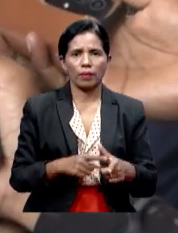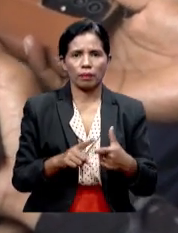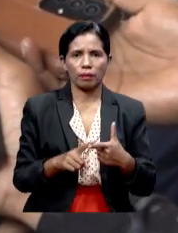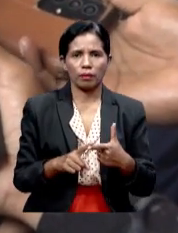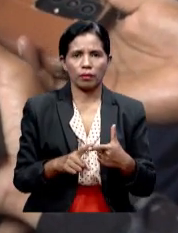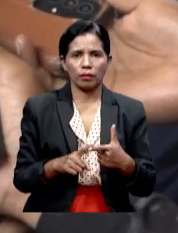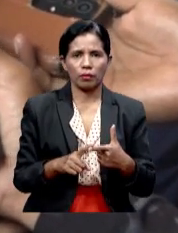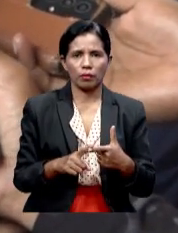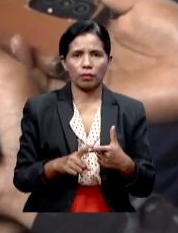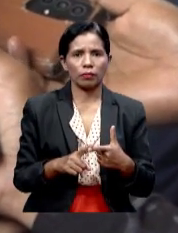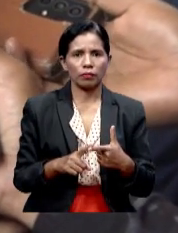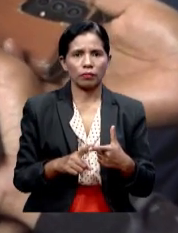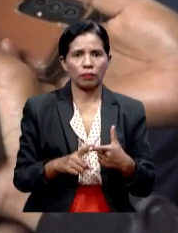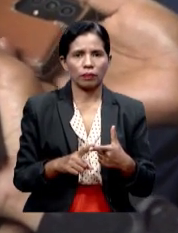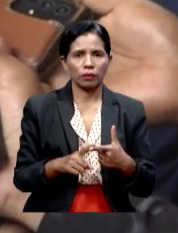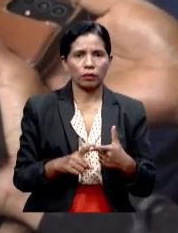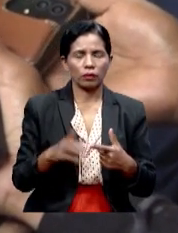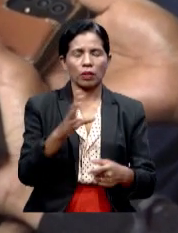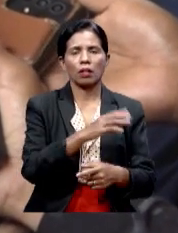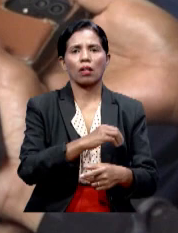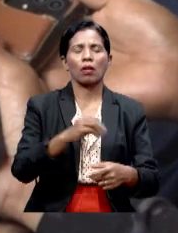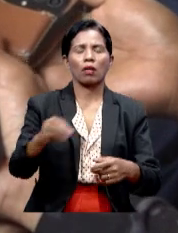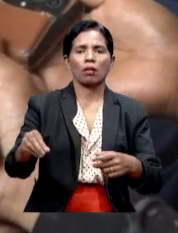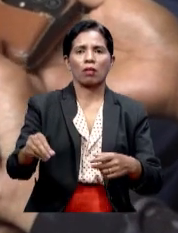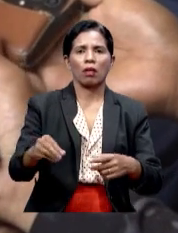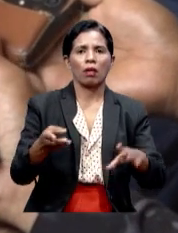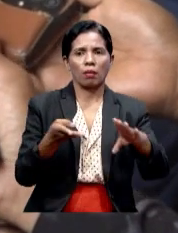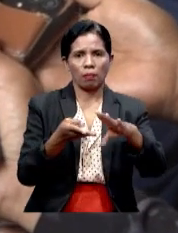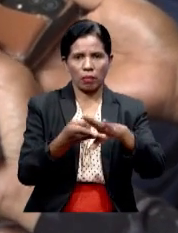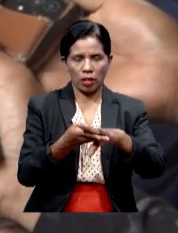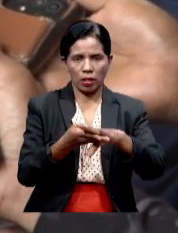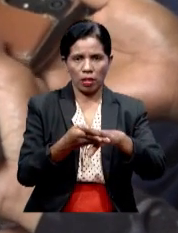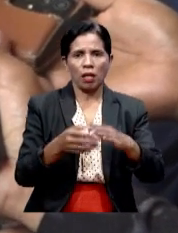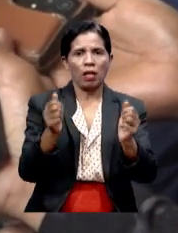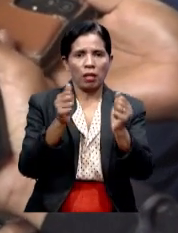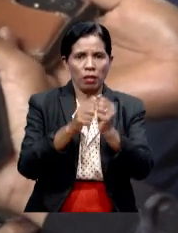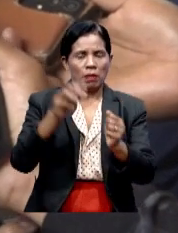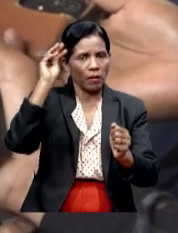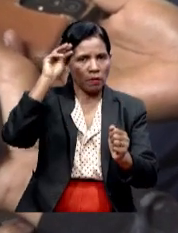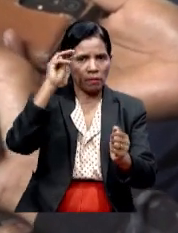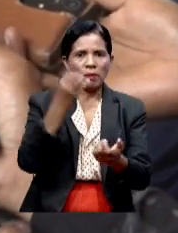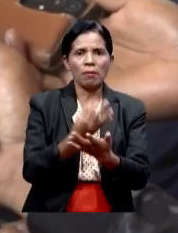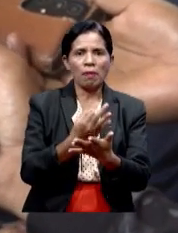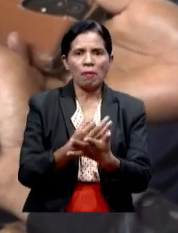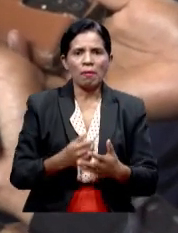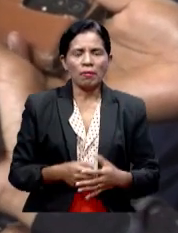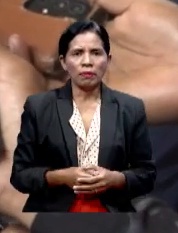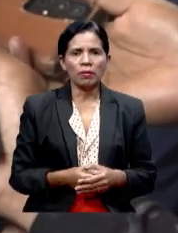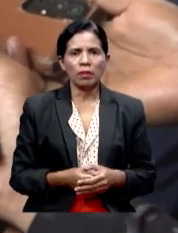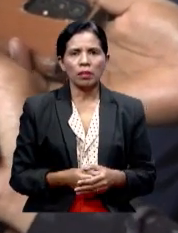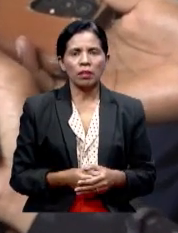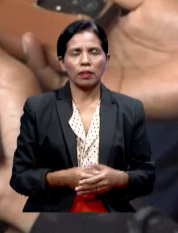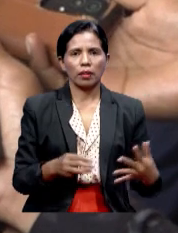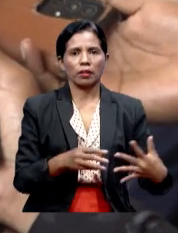o Banco Central muito com o Ministério de Finanças Liliu e